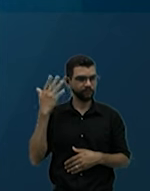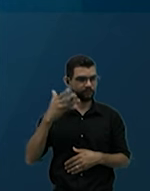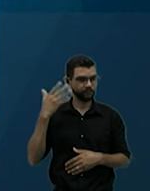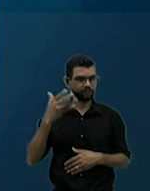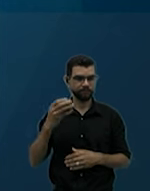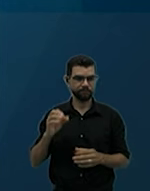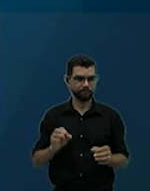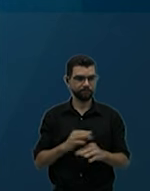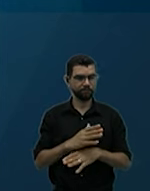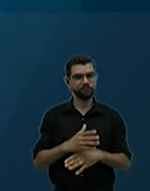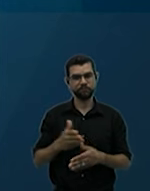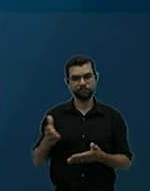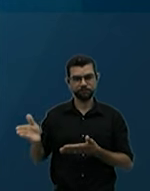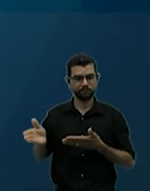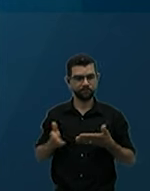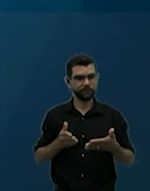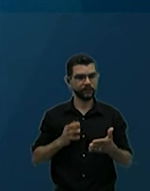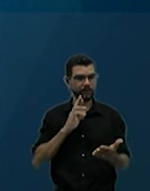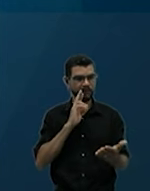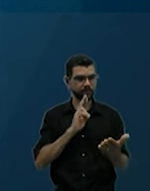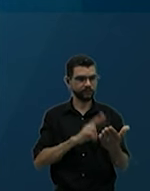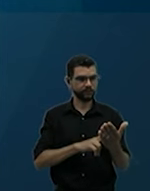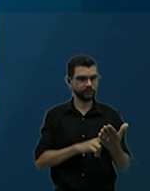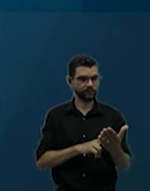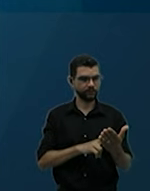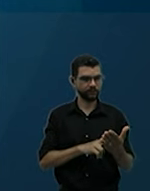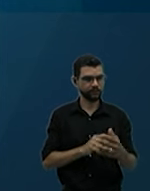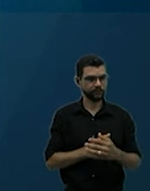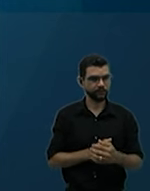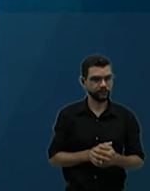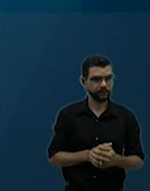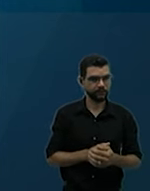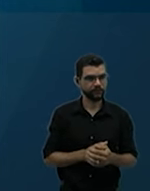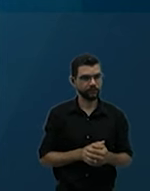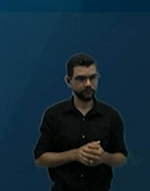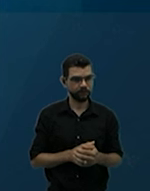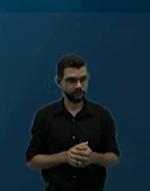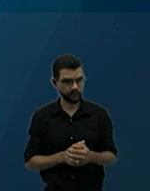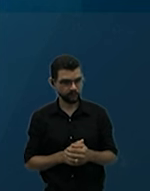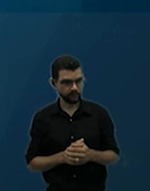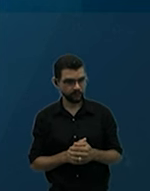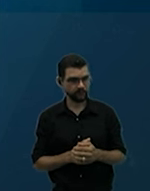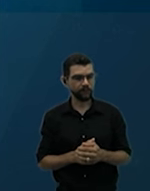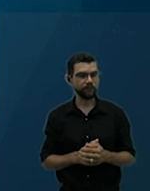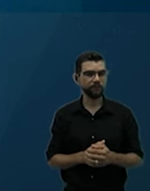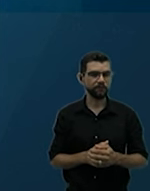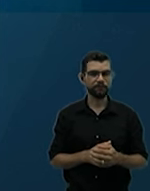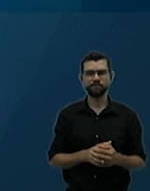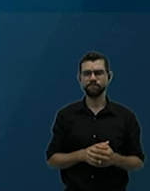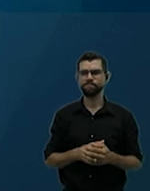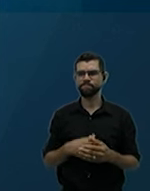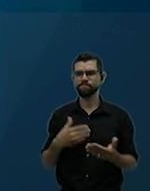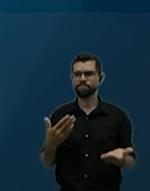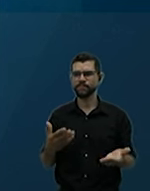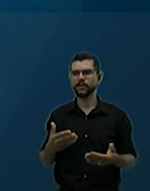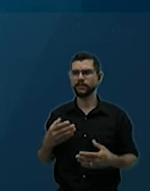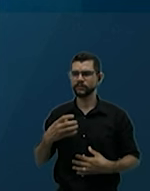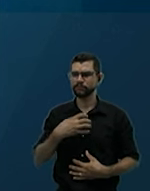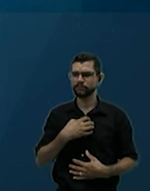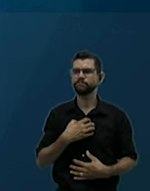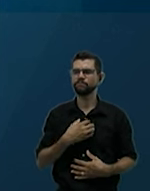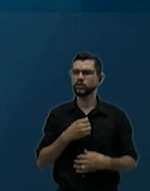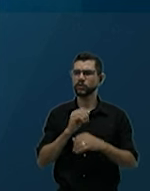Obrigada, presidente. Eu devo aqui alguns esclarecimentos. Primeiro, este caso